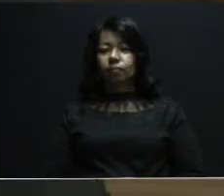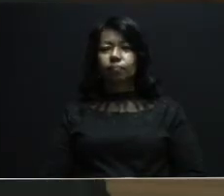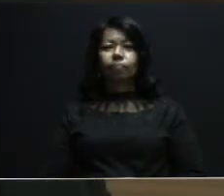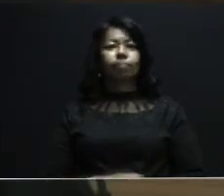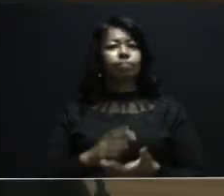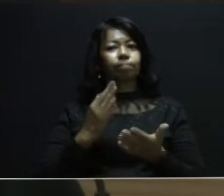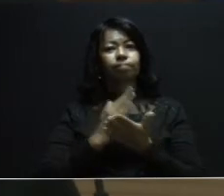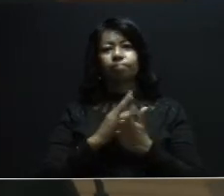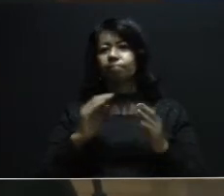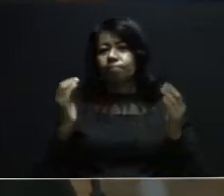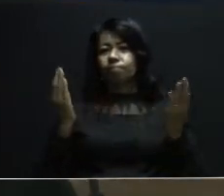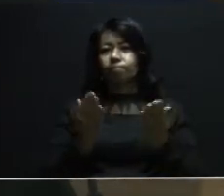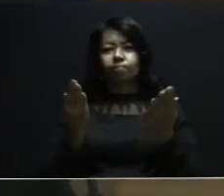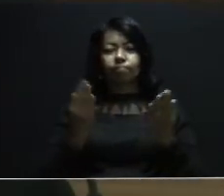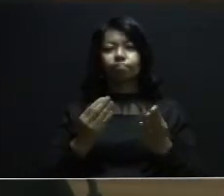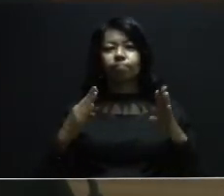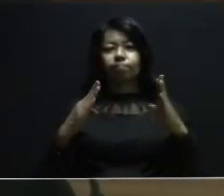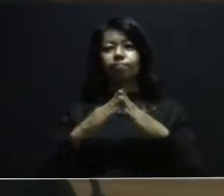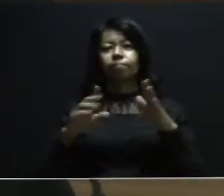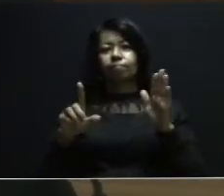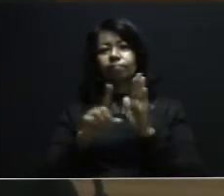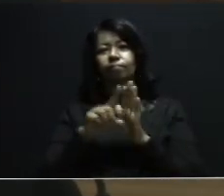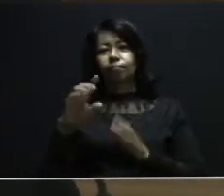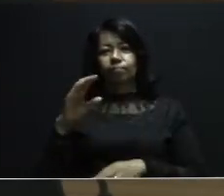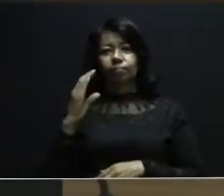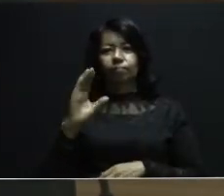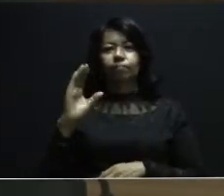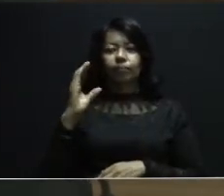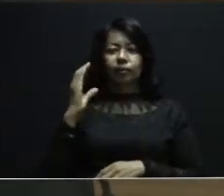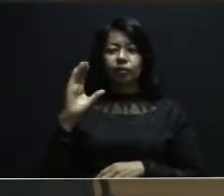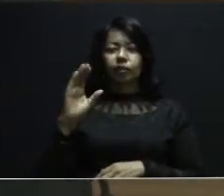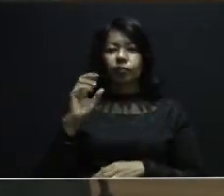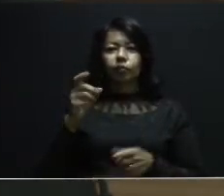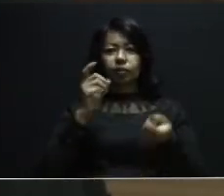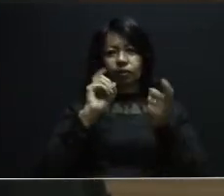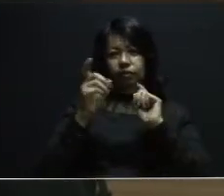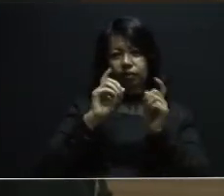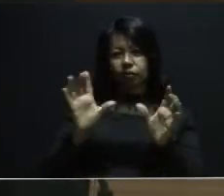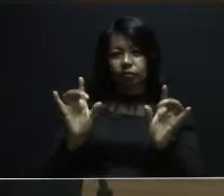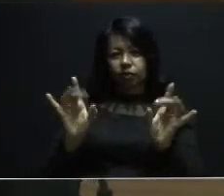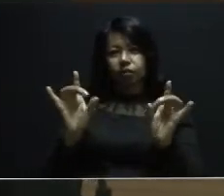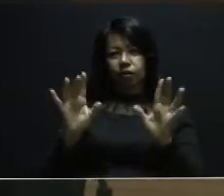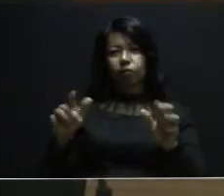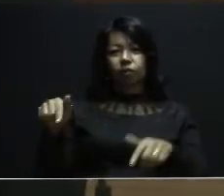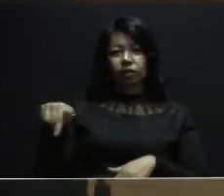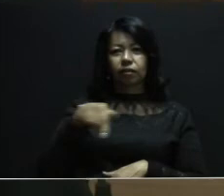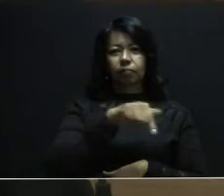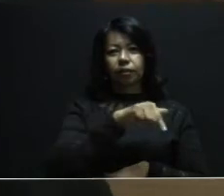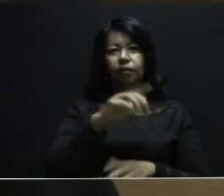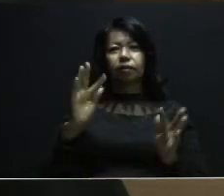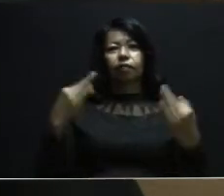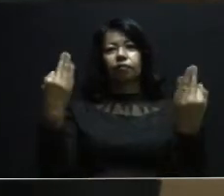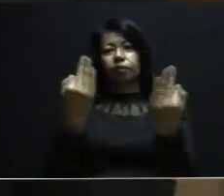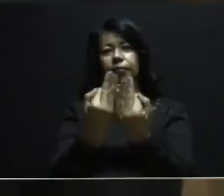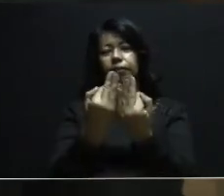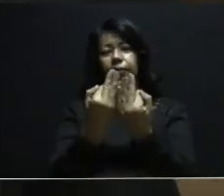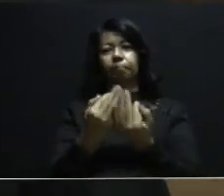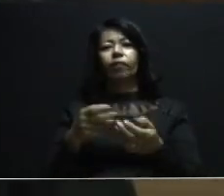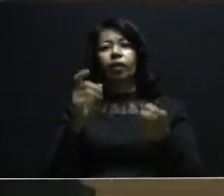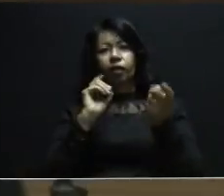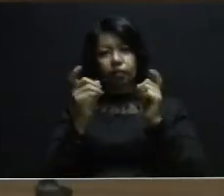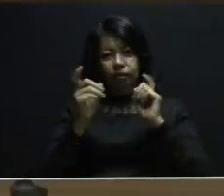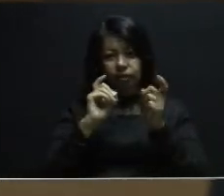Bom, terminou agora há pouco aqui diretamente do plenário da Câmara Municipal de Cubatão, a sessão solene da Semana da Família. Uma